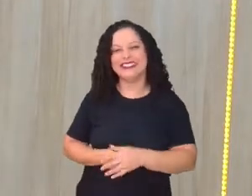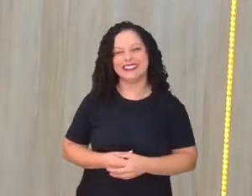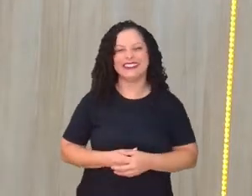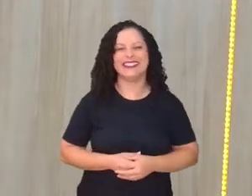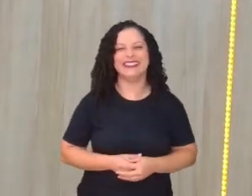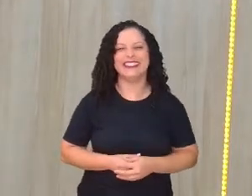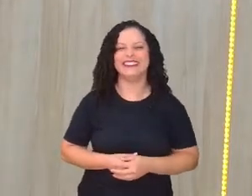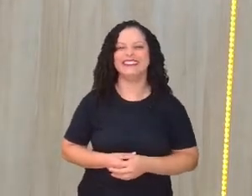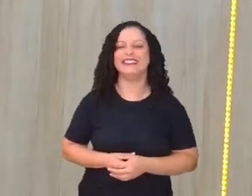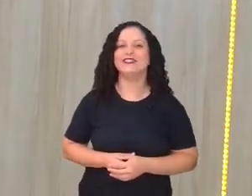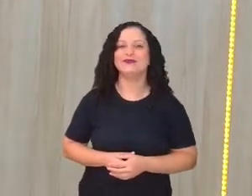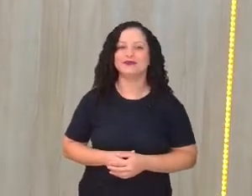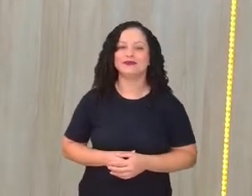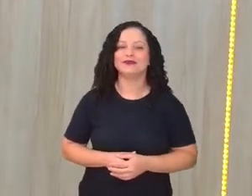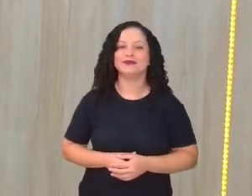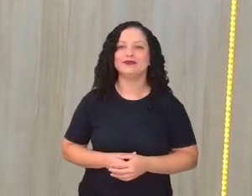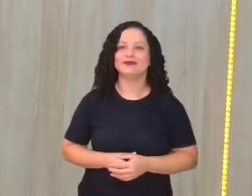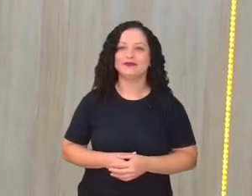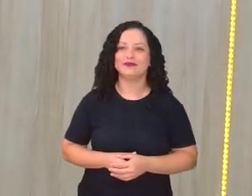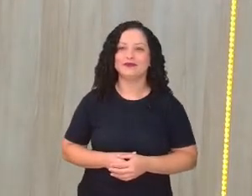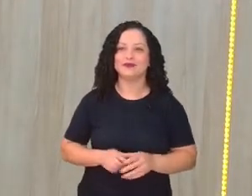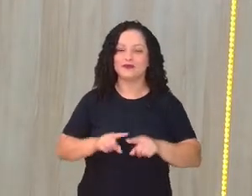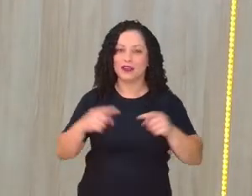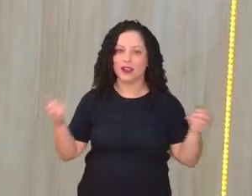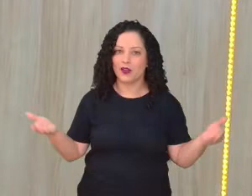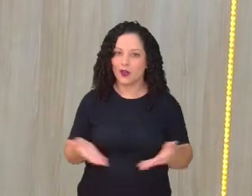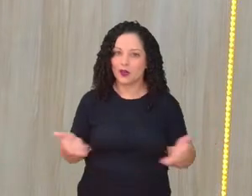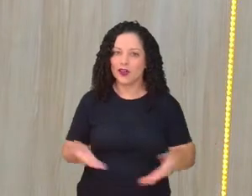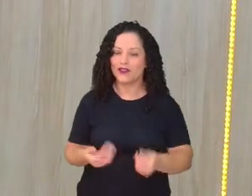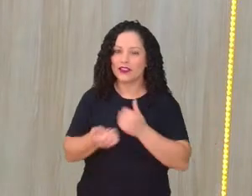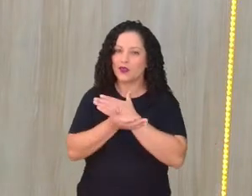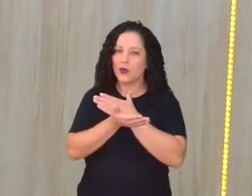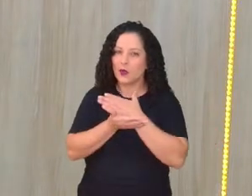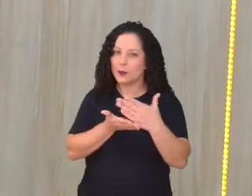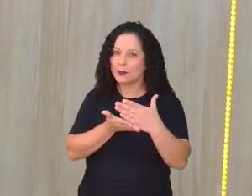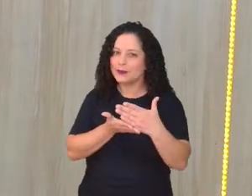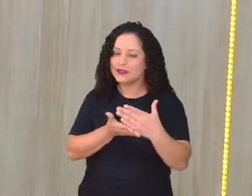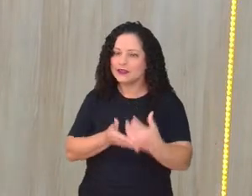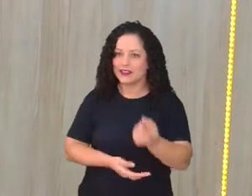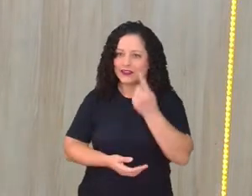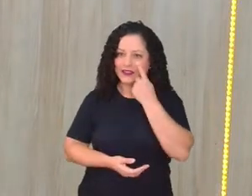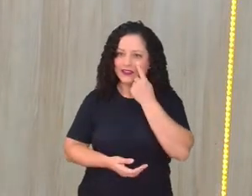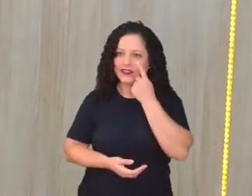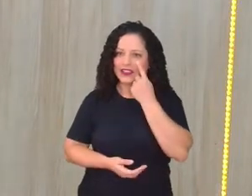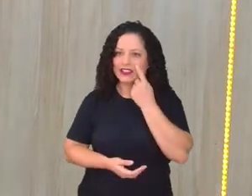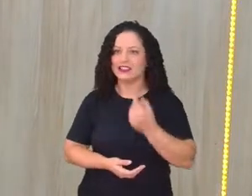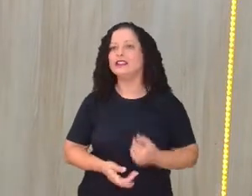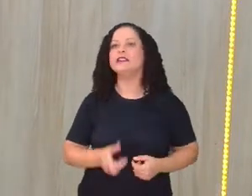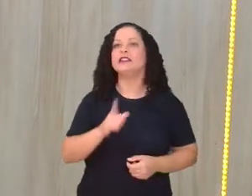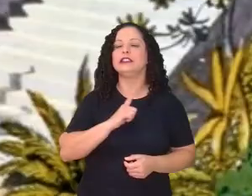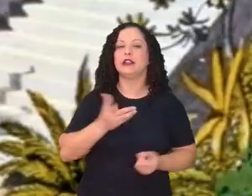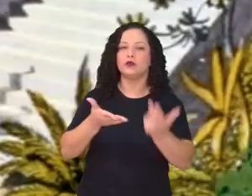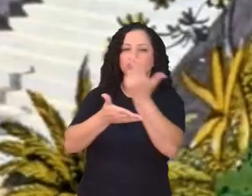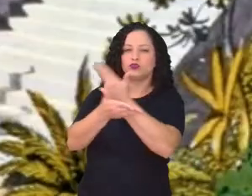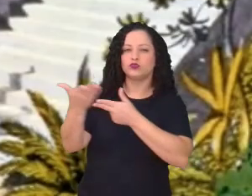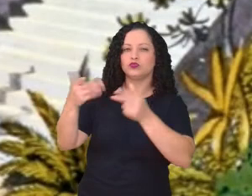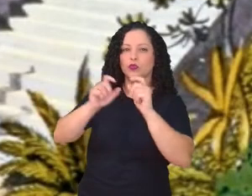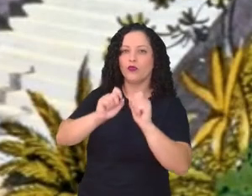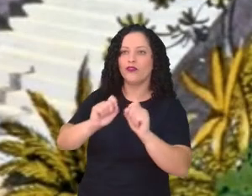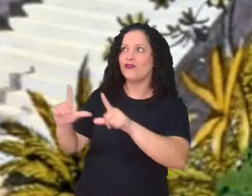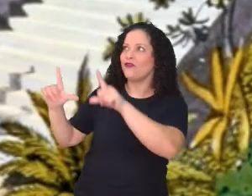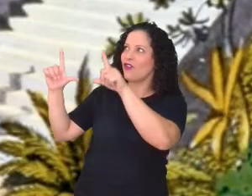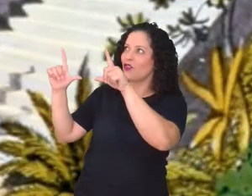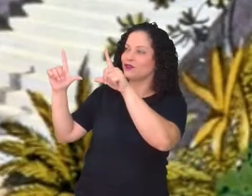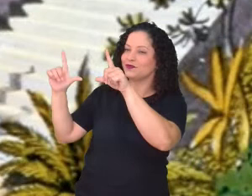vejam, então voltando, vamos começar a nossa aula. A gente vai começar observando algumas imagens, né? Primeira imagem está aqui, ó.